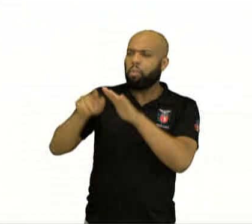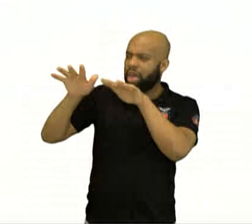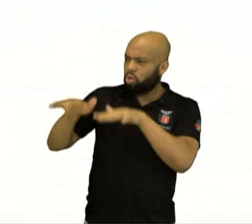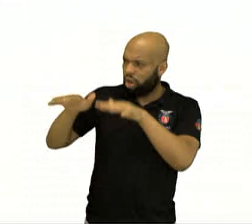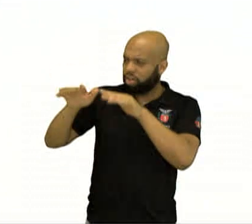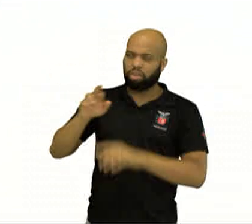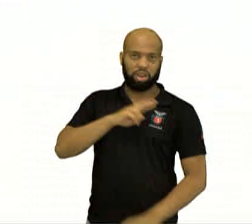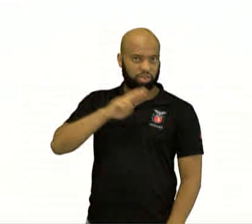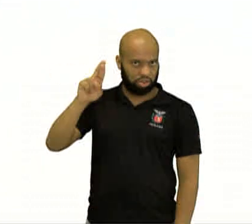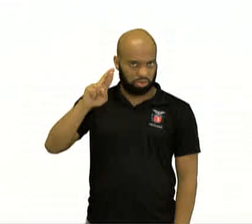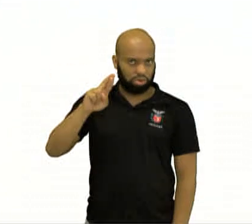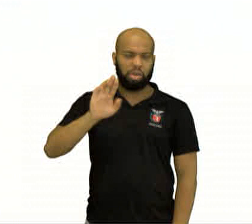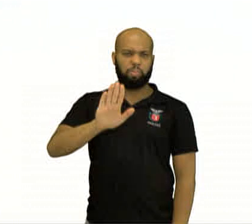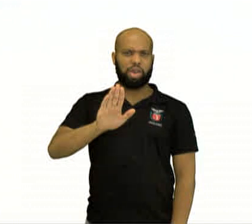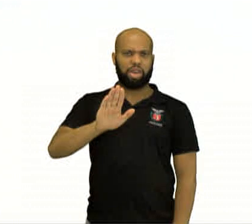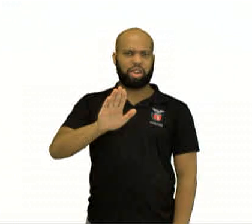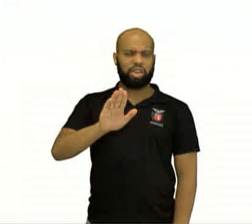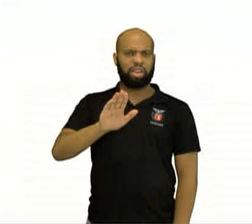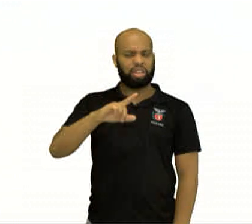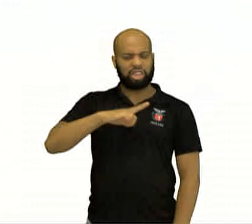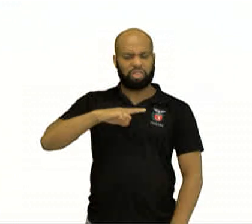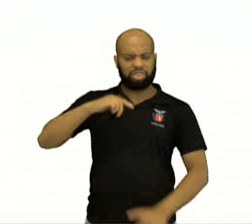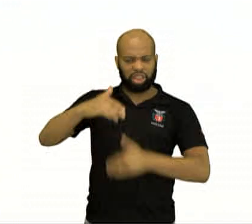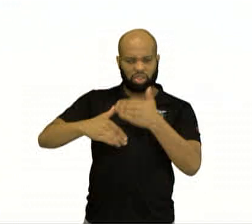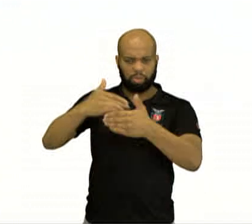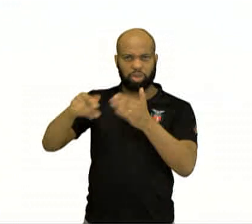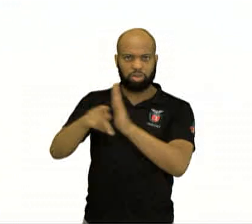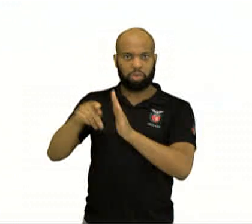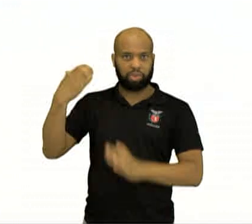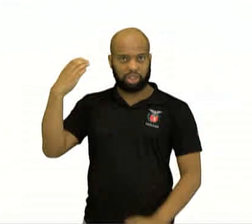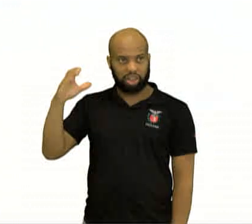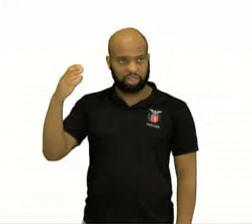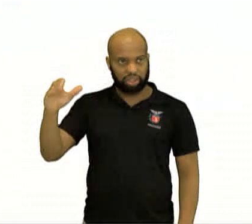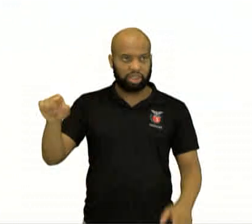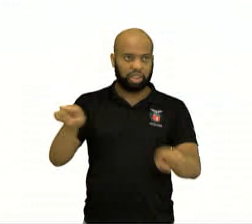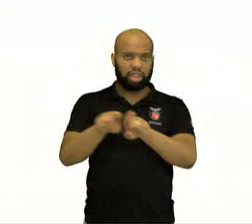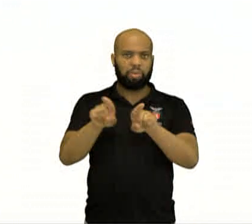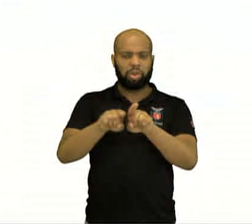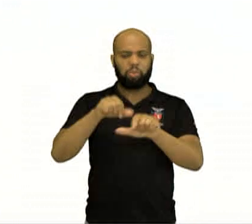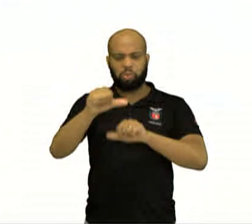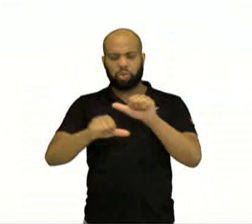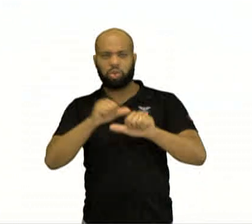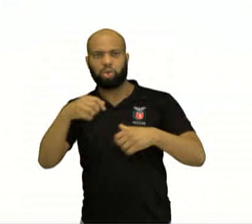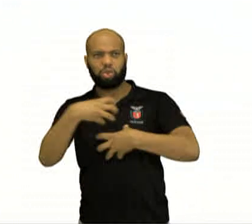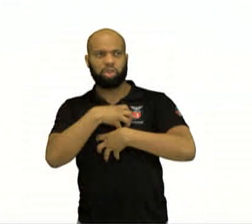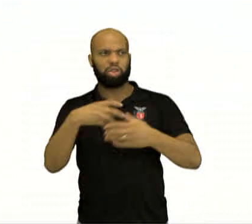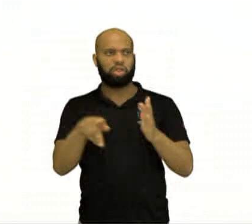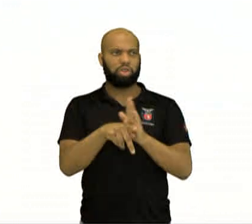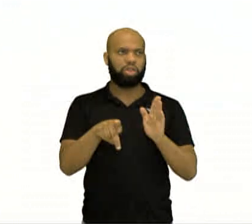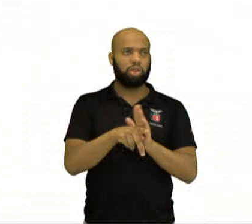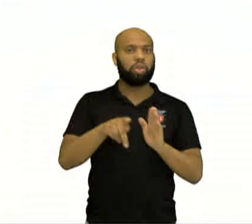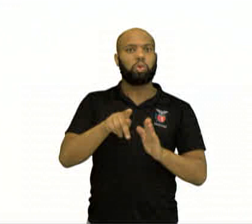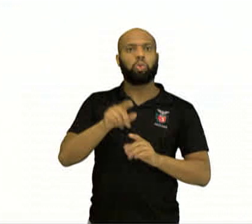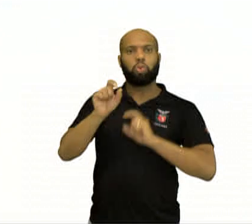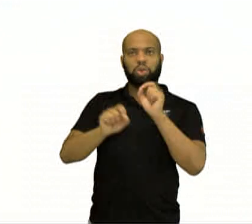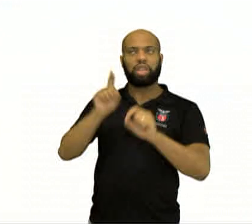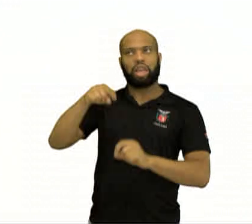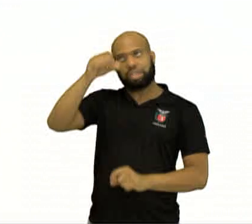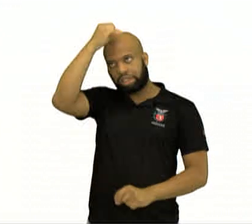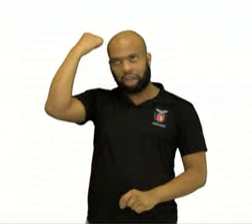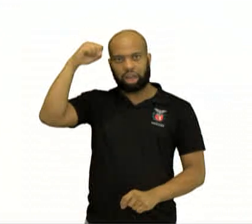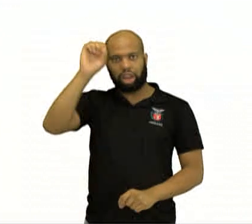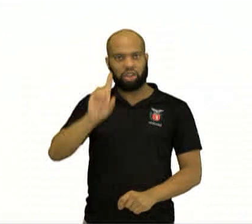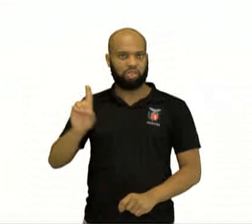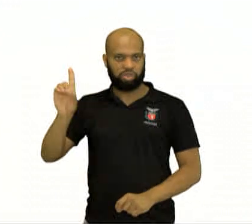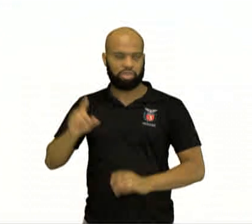o desenvolvimento da ciência e a quebra desse poder do divino em relação ao conhecimento do mundo? Letra